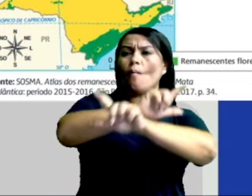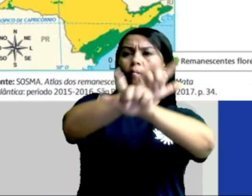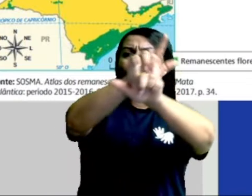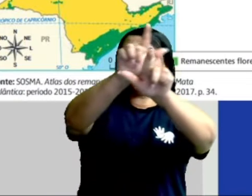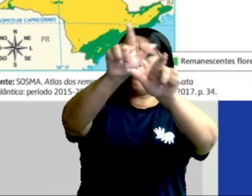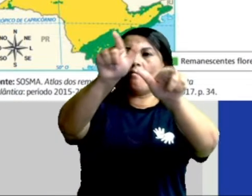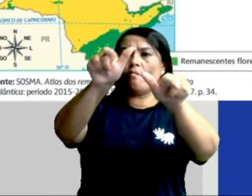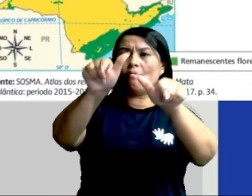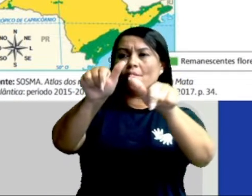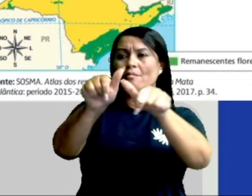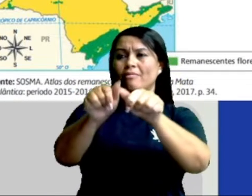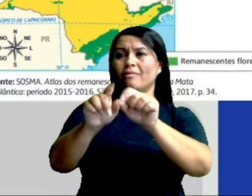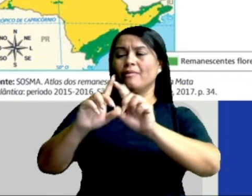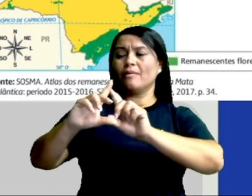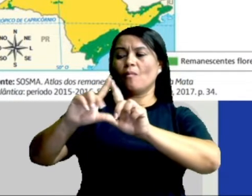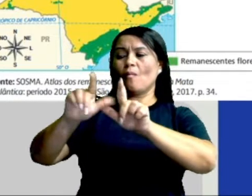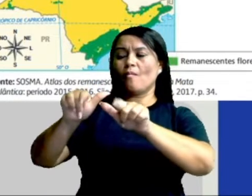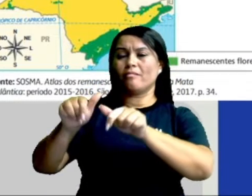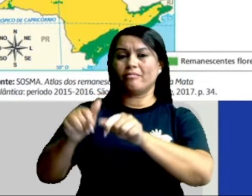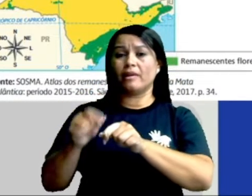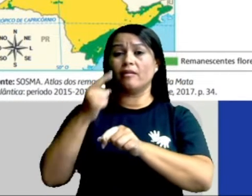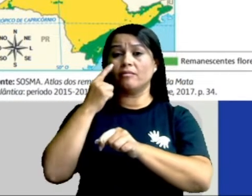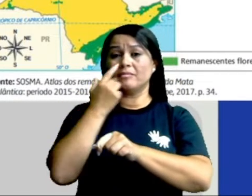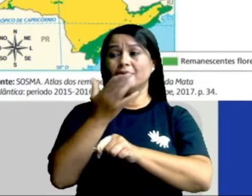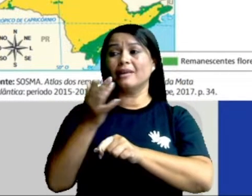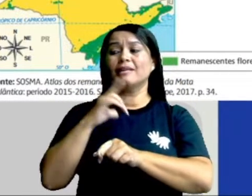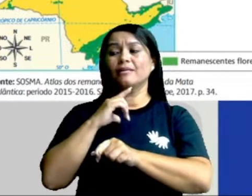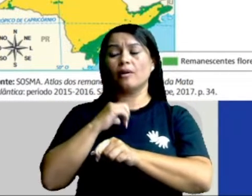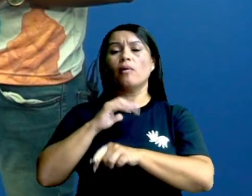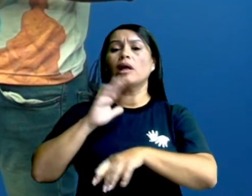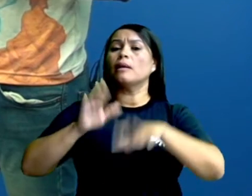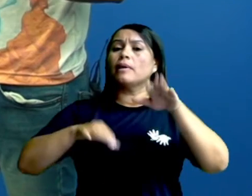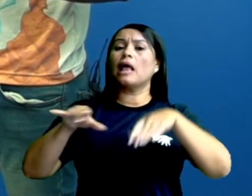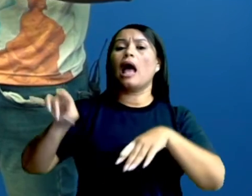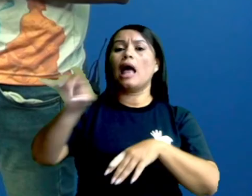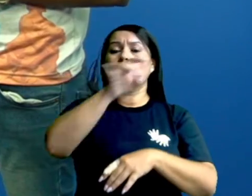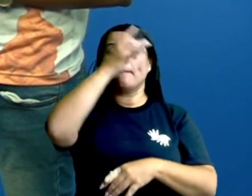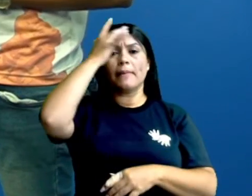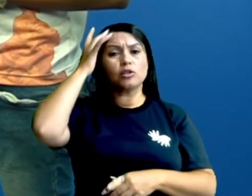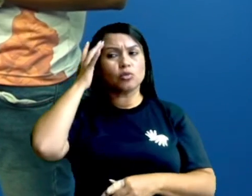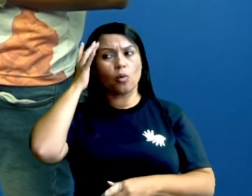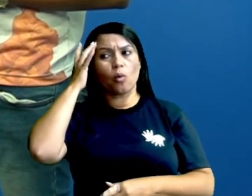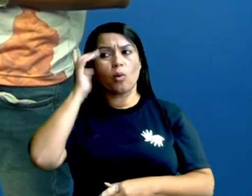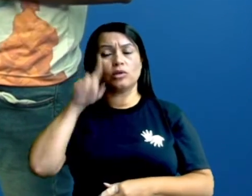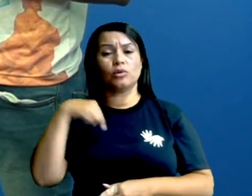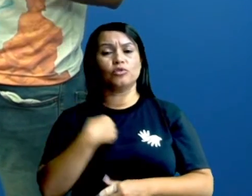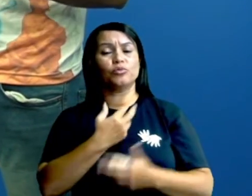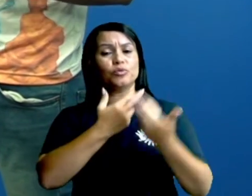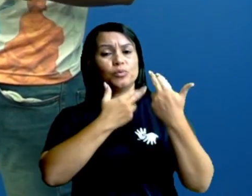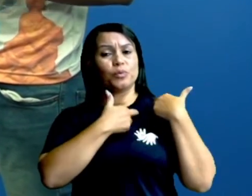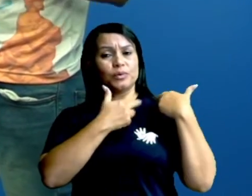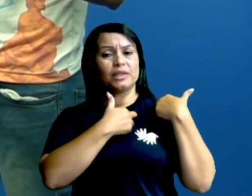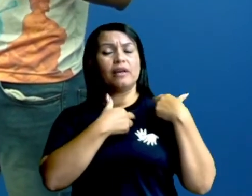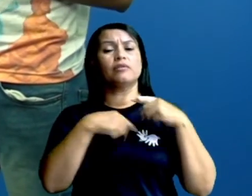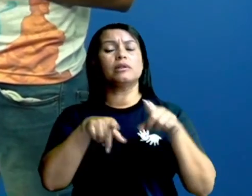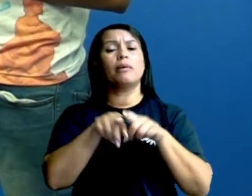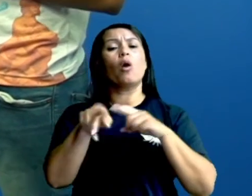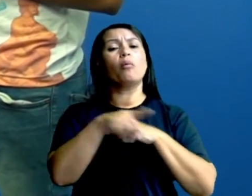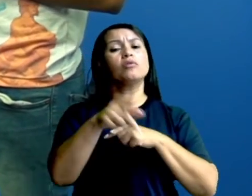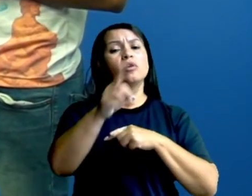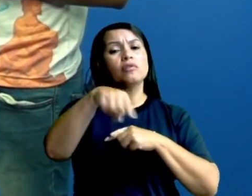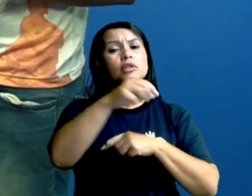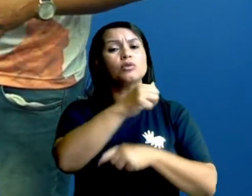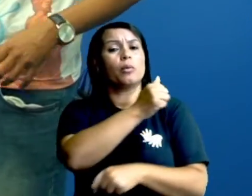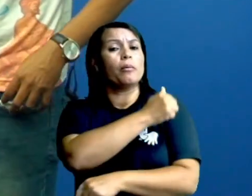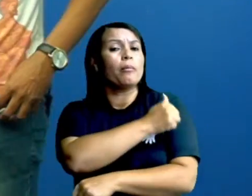preservado, né, e é importante pensar que essa preservação depende de todos nós, inclusive, né, da nossa ação diária aqui como professor e vocês como